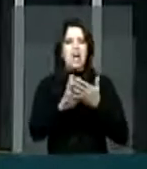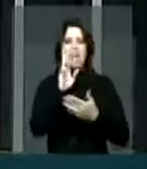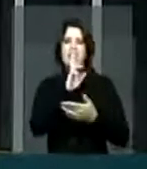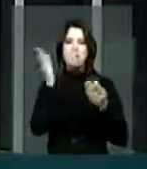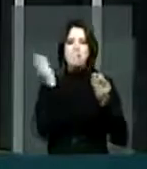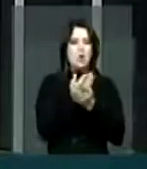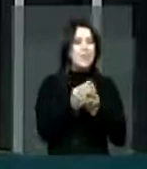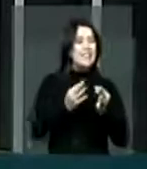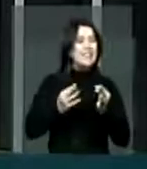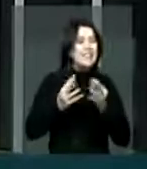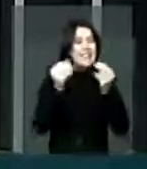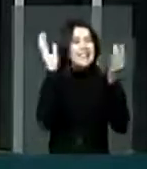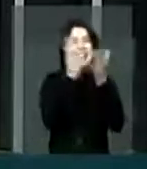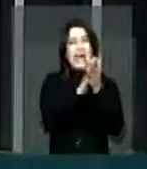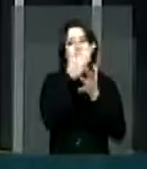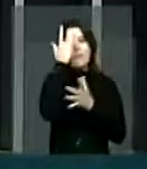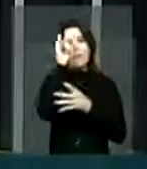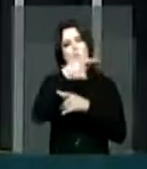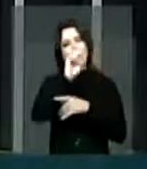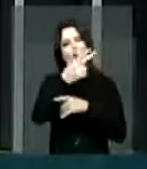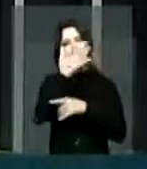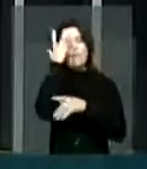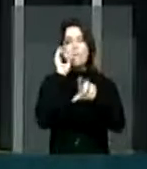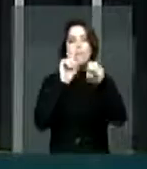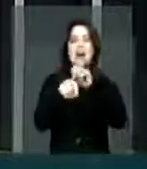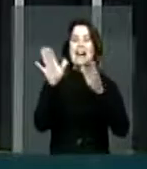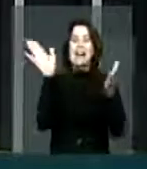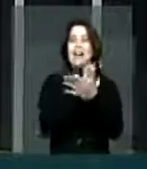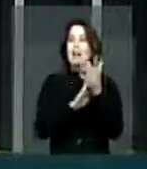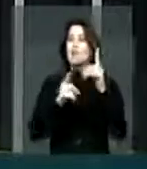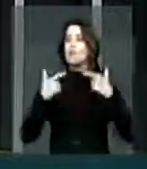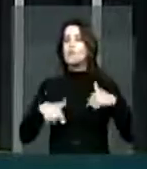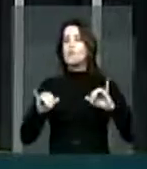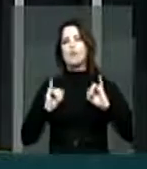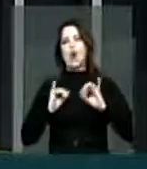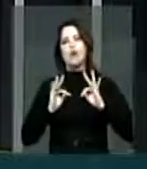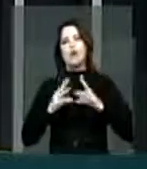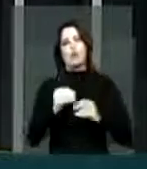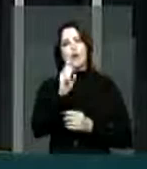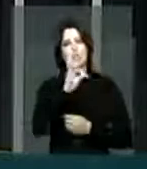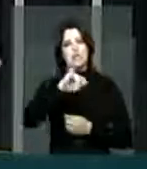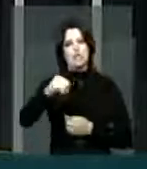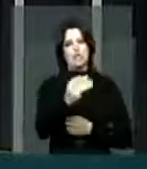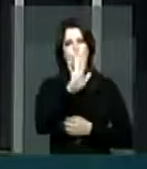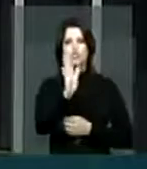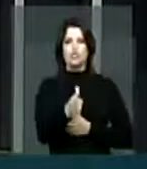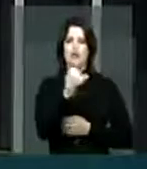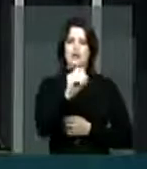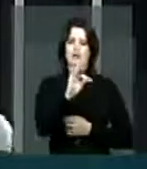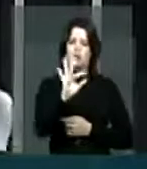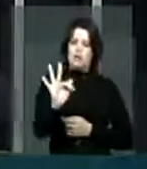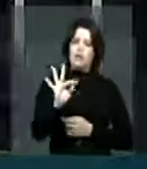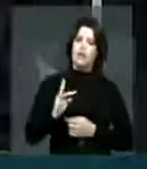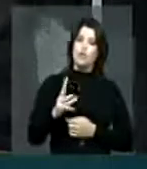julgamento nem dos mandantes e muito menos dos executores. O STJ, o Supremo Tribunal